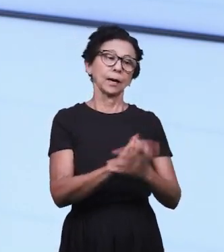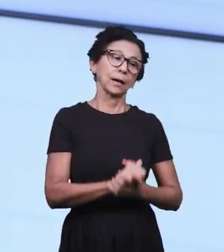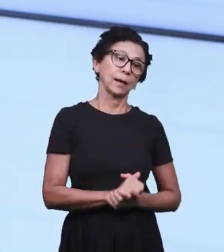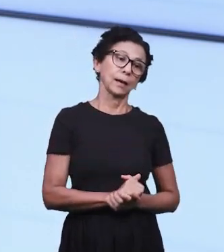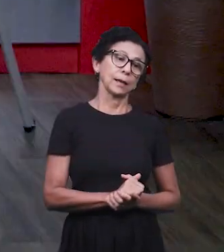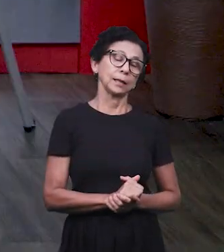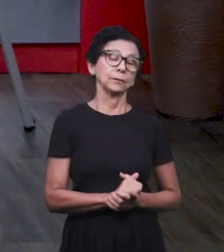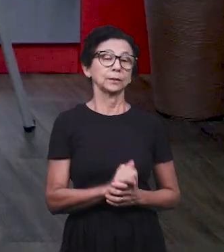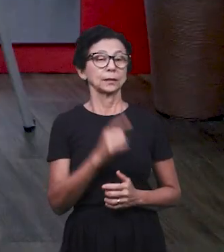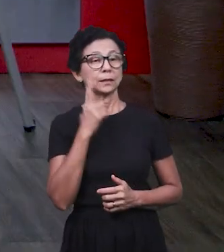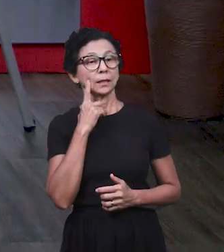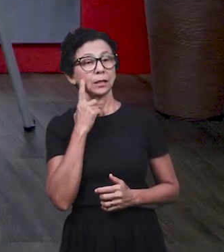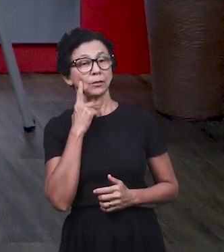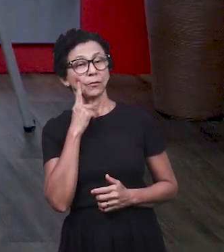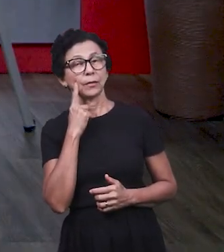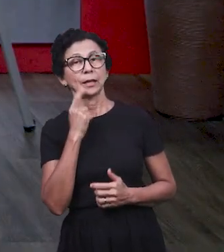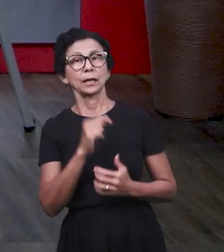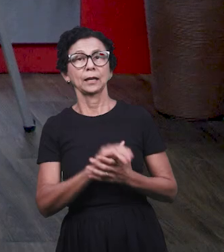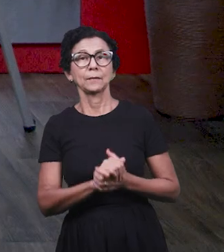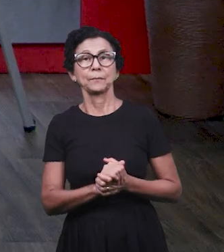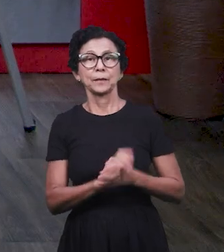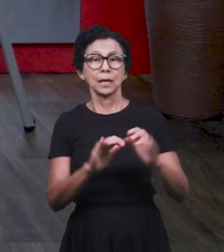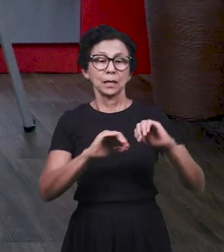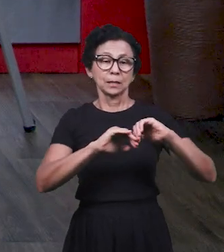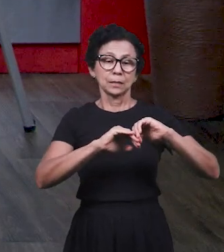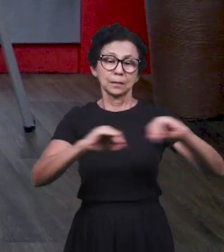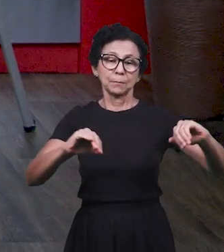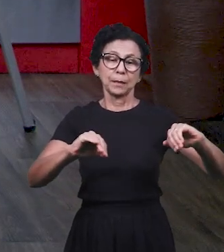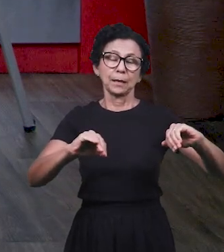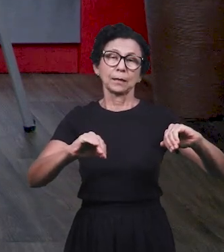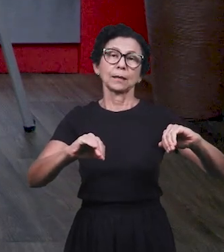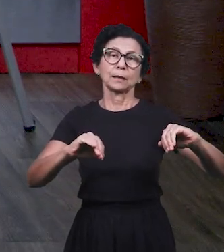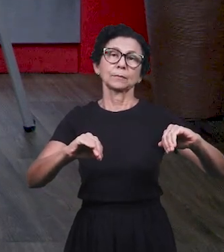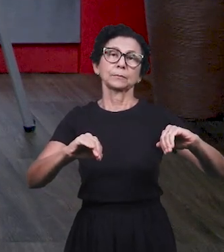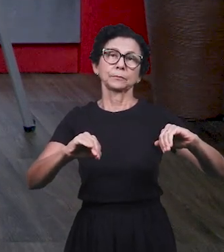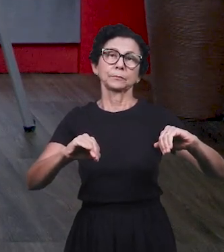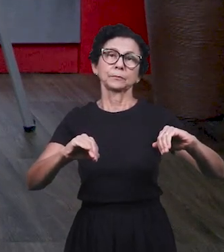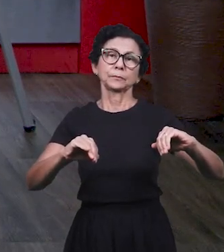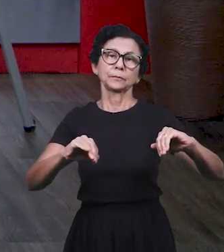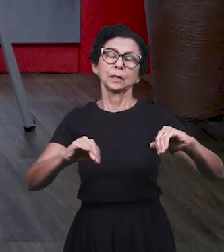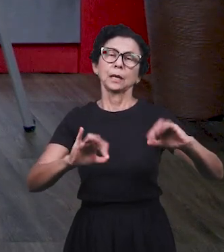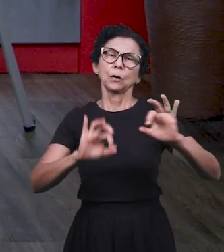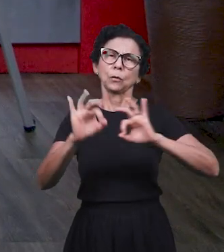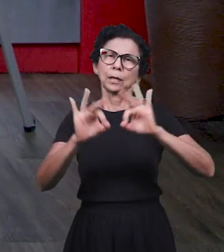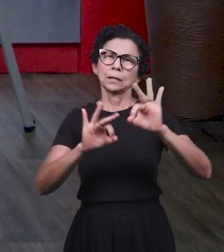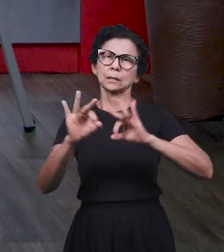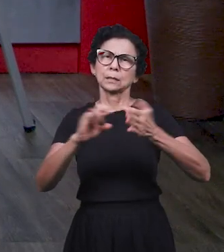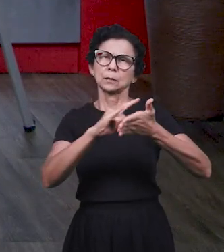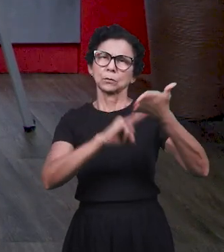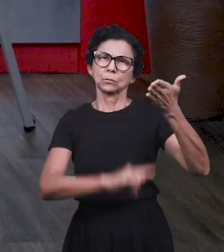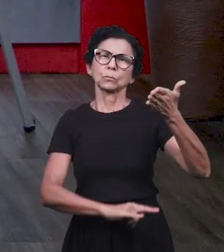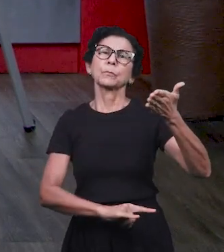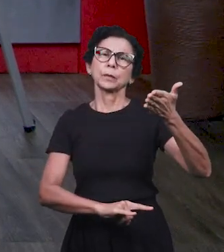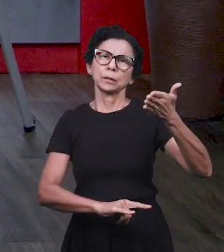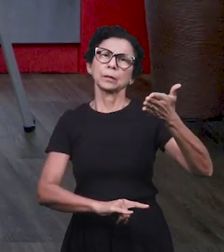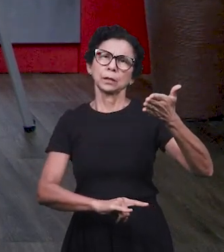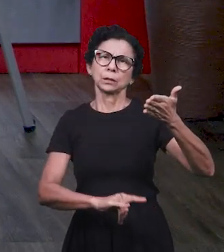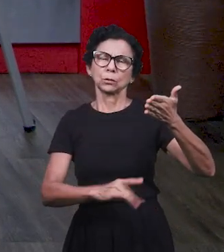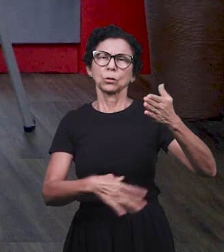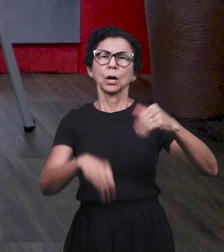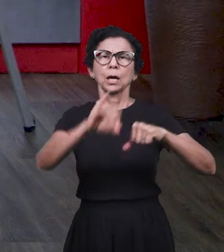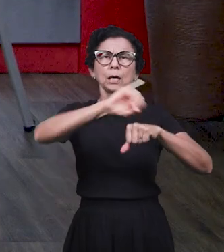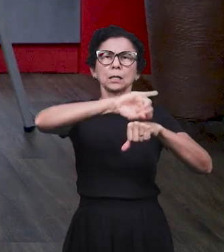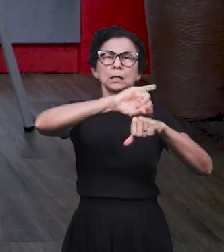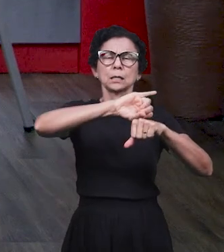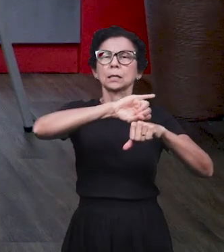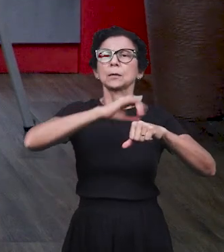eu ia até perguntar para o colega, né? O que a pessoa tem que fazer para poder regularizar essa situação, né? Exatamente. Então, ela vai